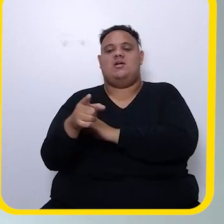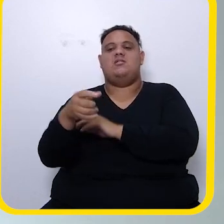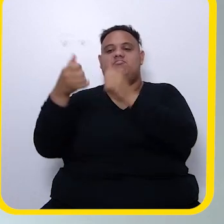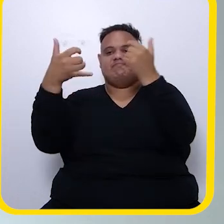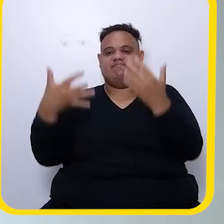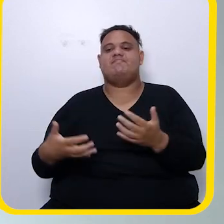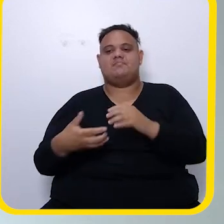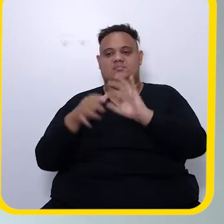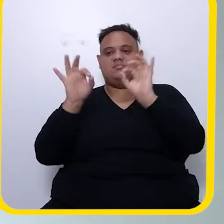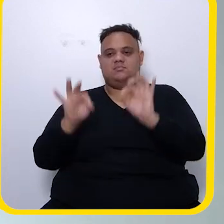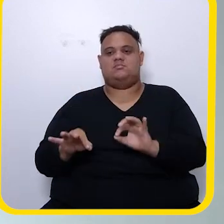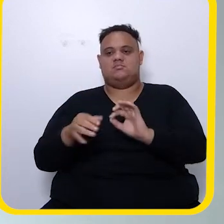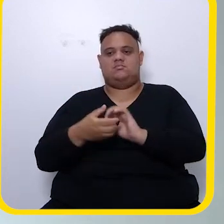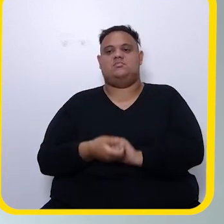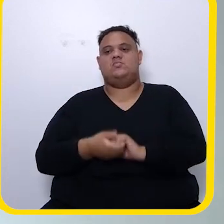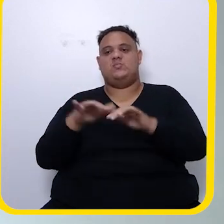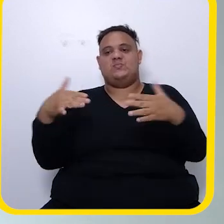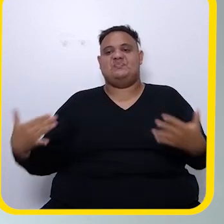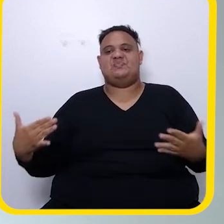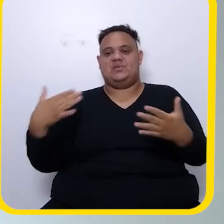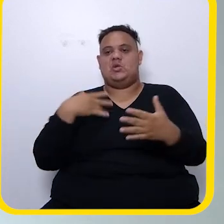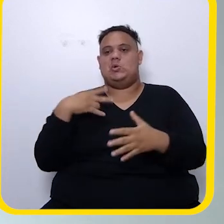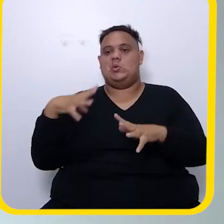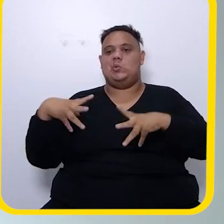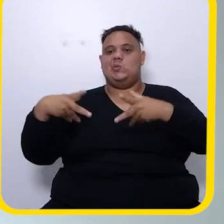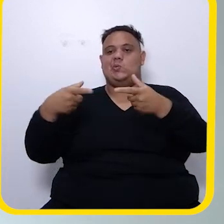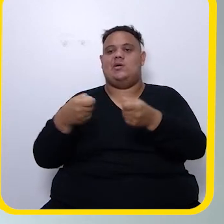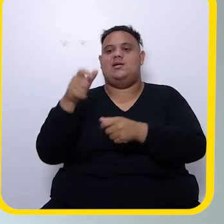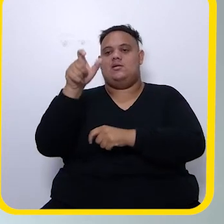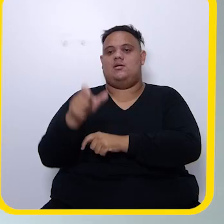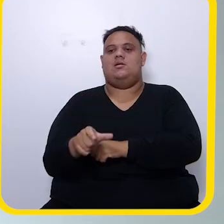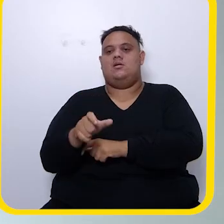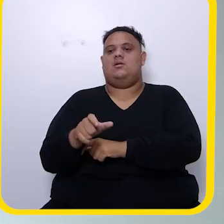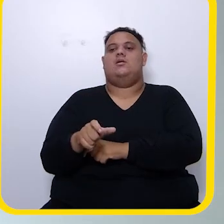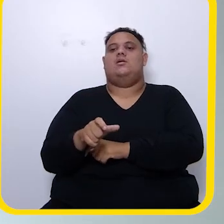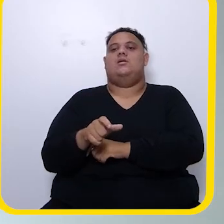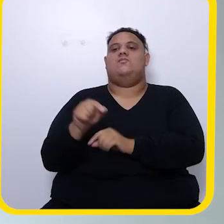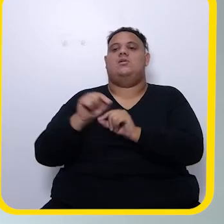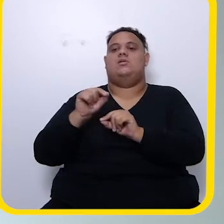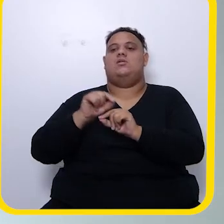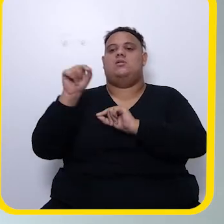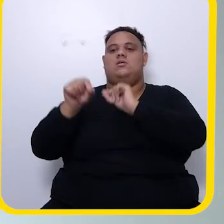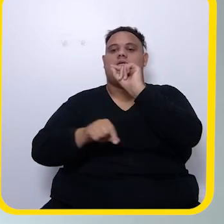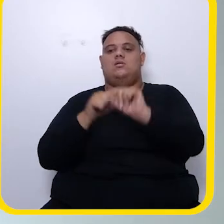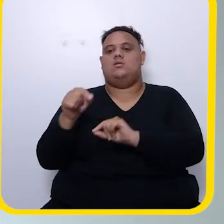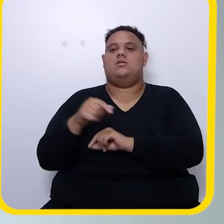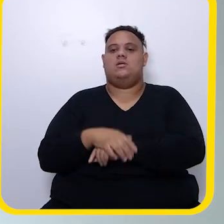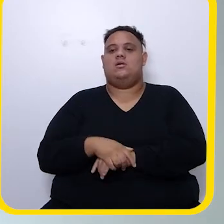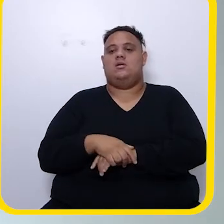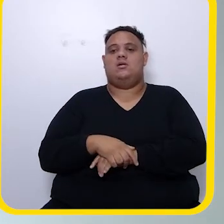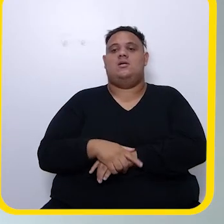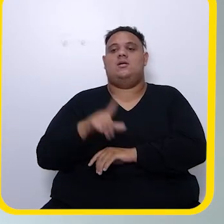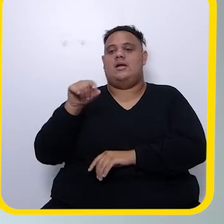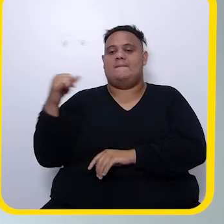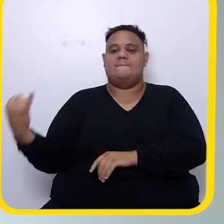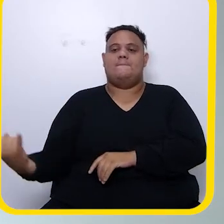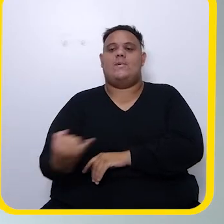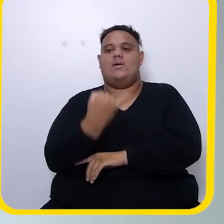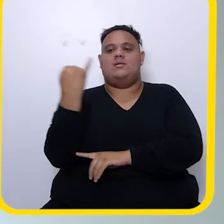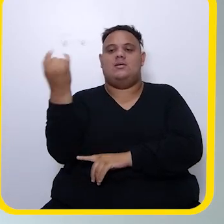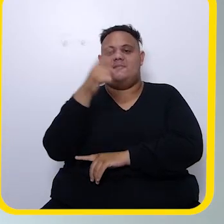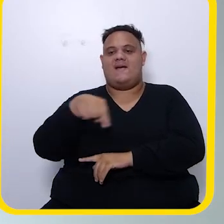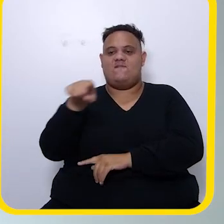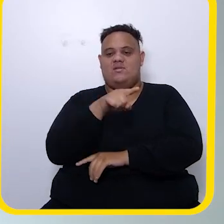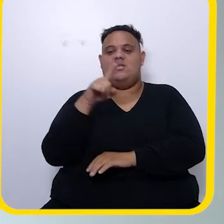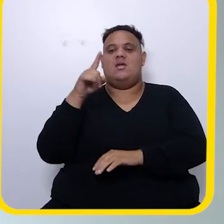está fazendo, né? Então, todos esses passos que a gente faz aqui, eles são importantes para vocês,